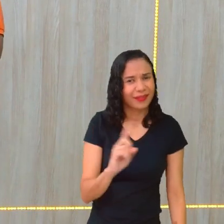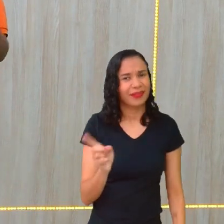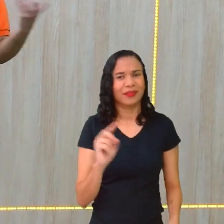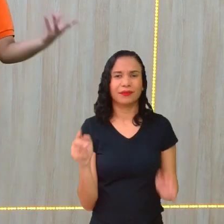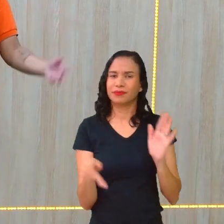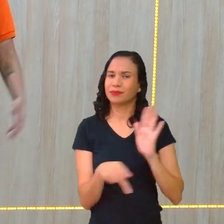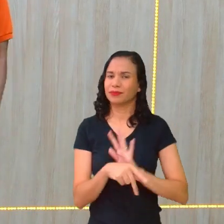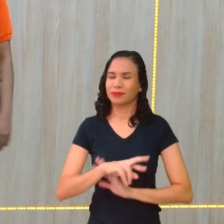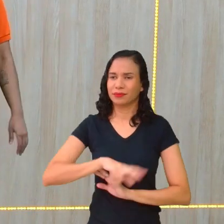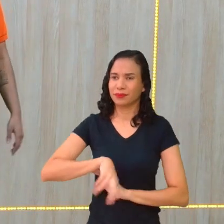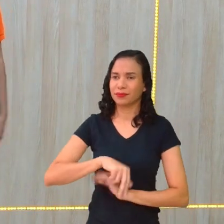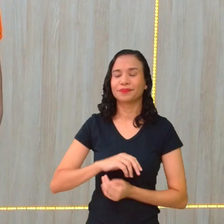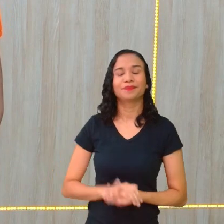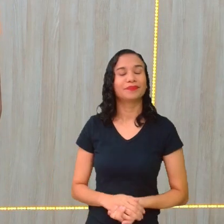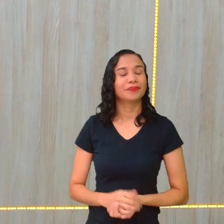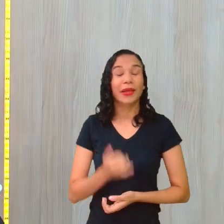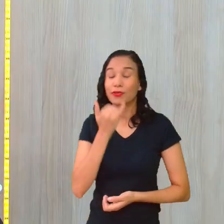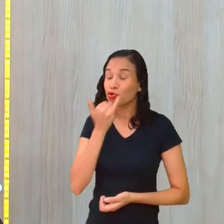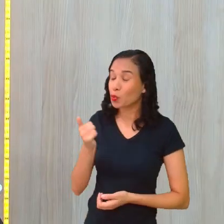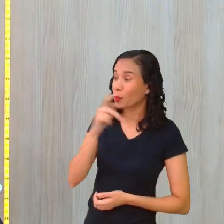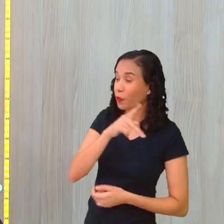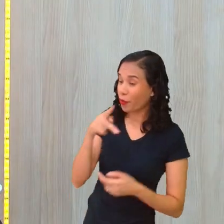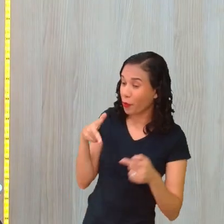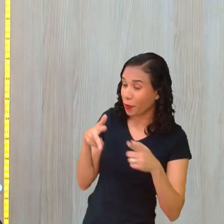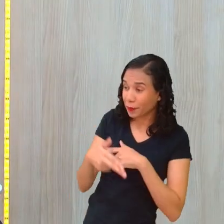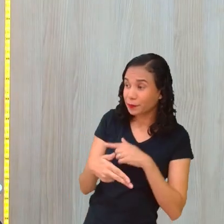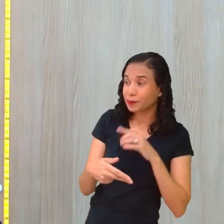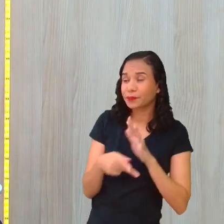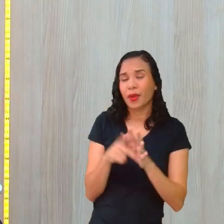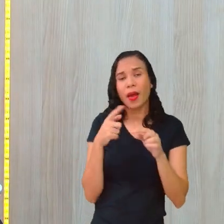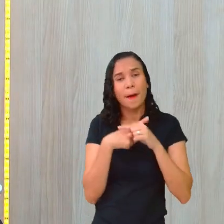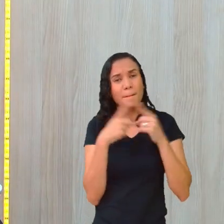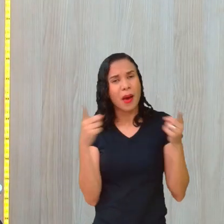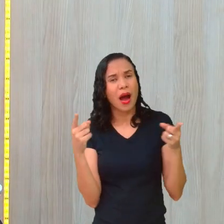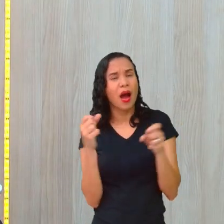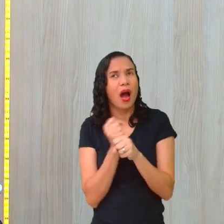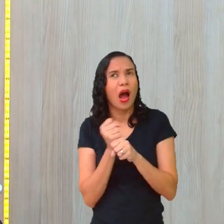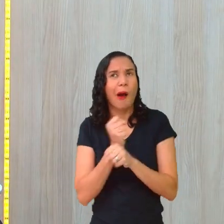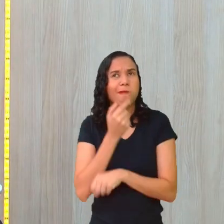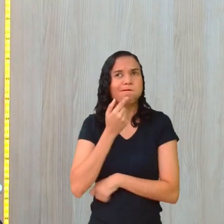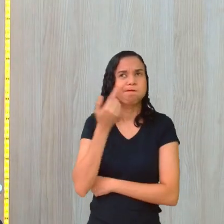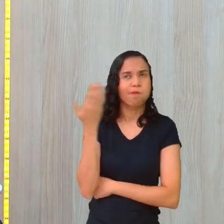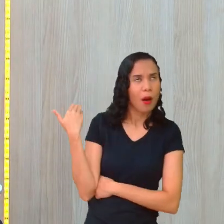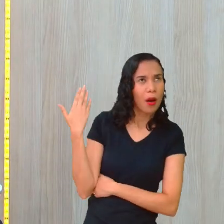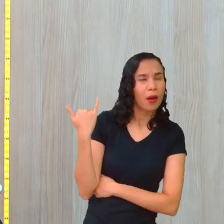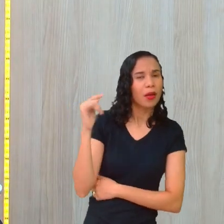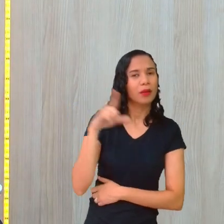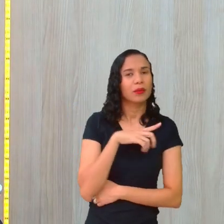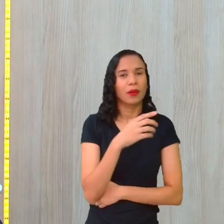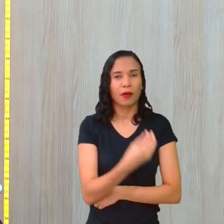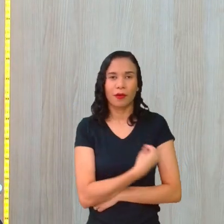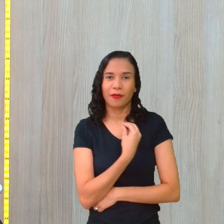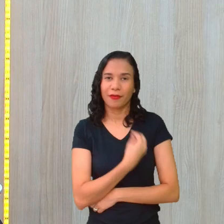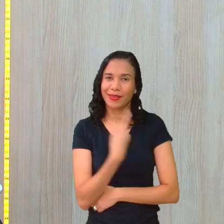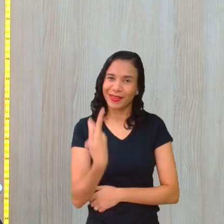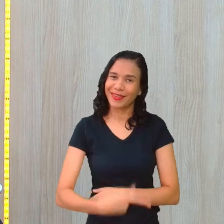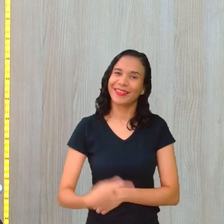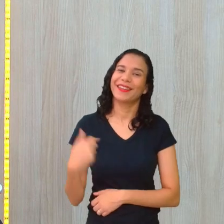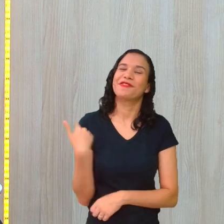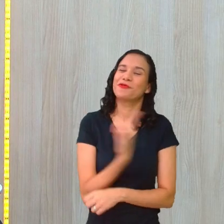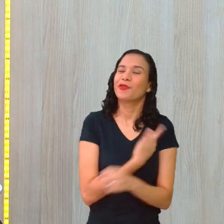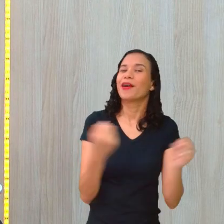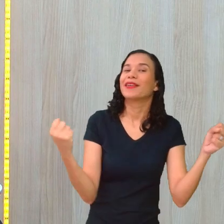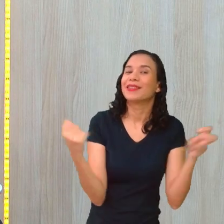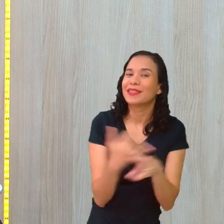mas não é o caso. Diga. Professora, desculpa me interromper. Nada. Mas há uns anos existia aqui, né, na nossa querida cidade do